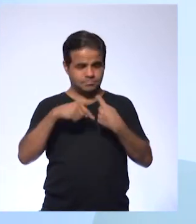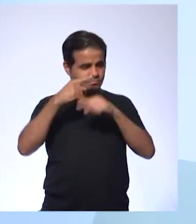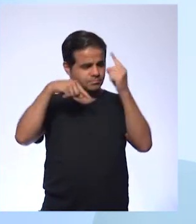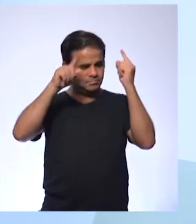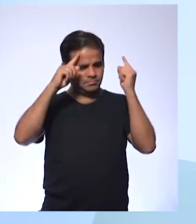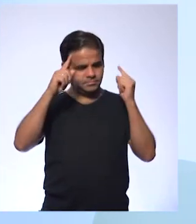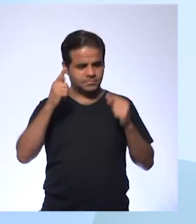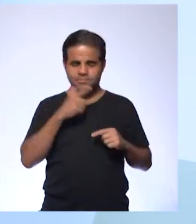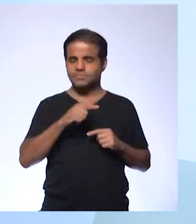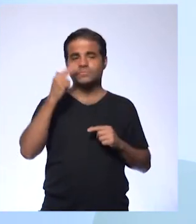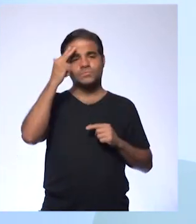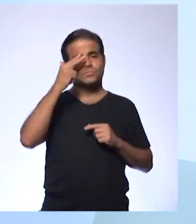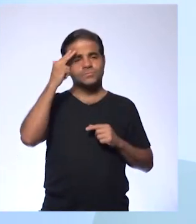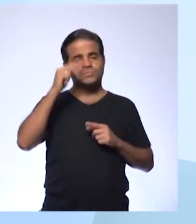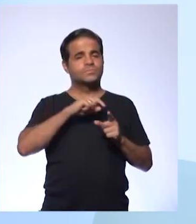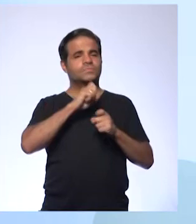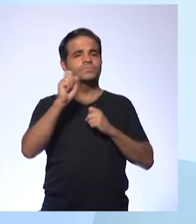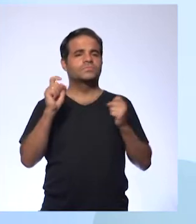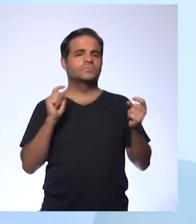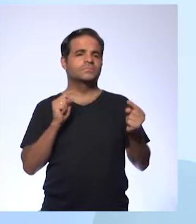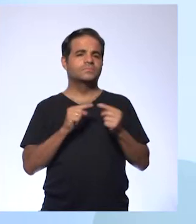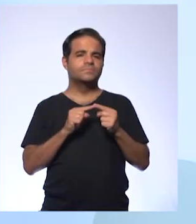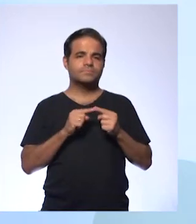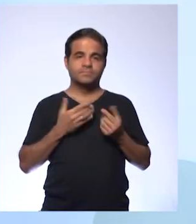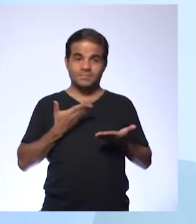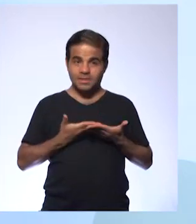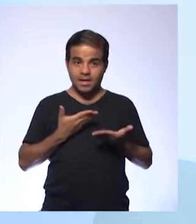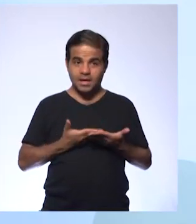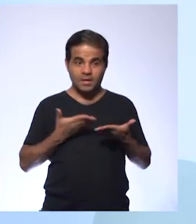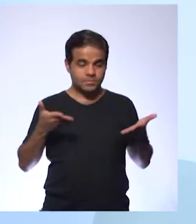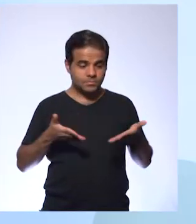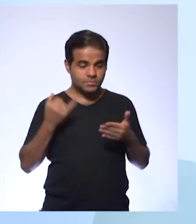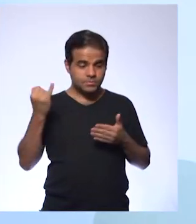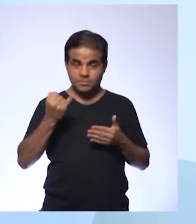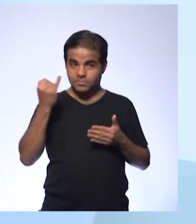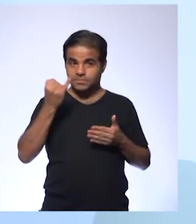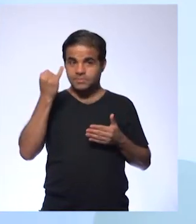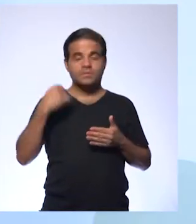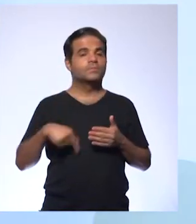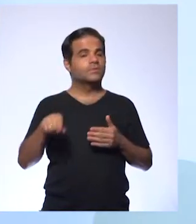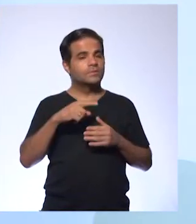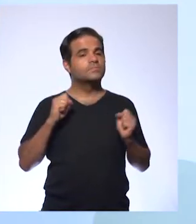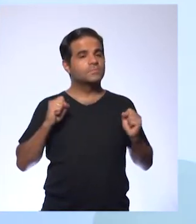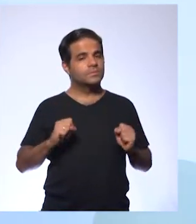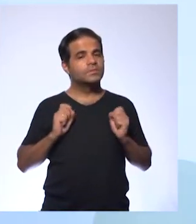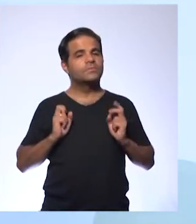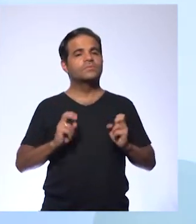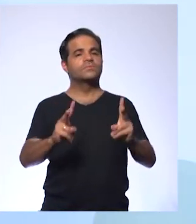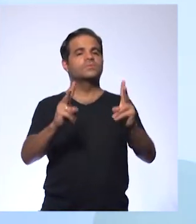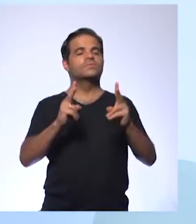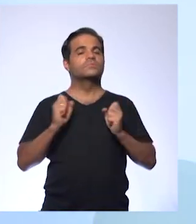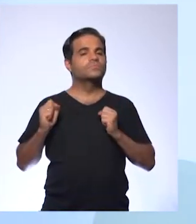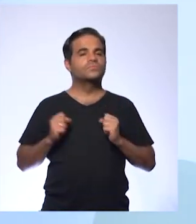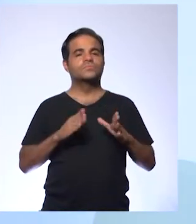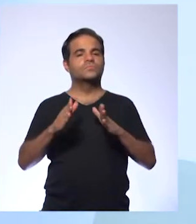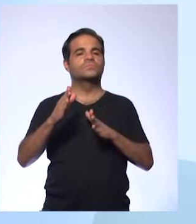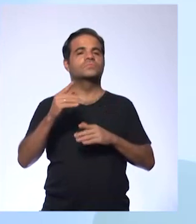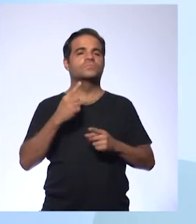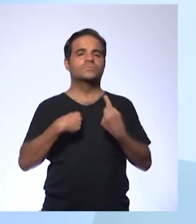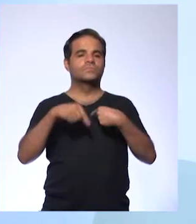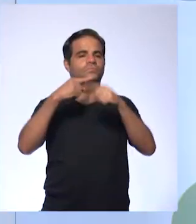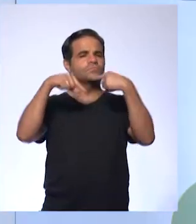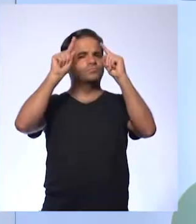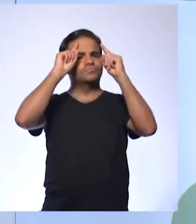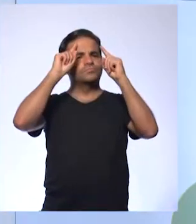seus sonhos e objetivos. E a aula de hoje vai ser também fundamental para nós continuarmos com essa jornada de desenvolvimento, né,